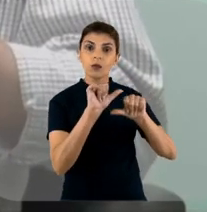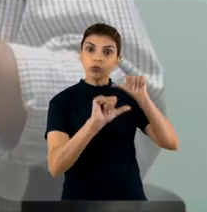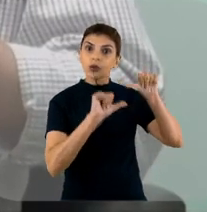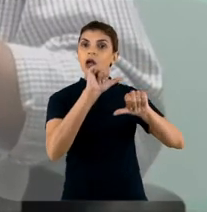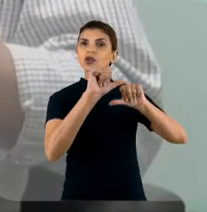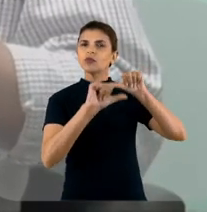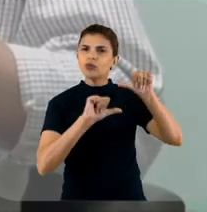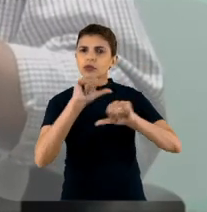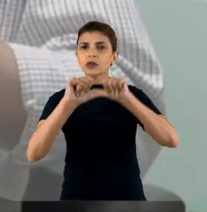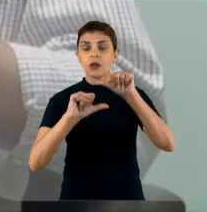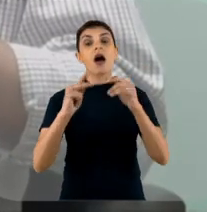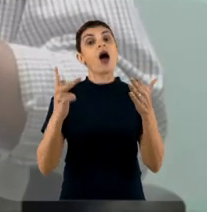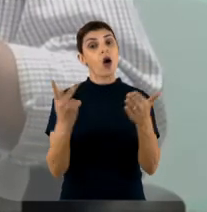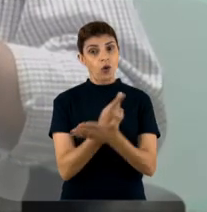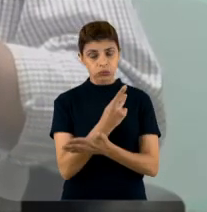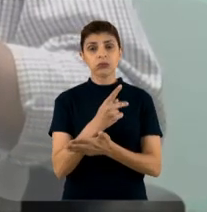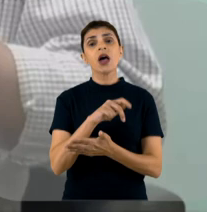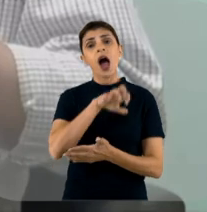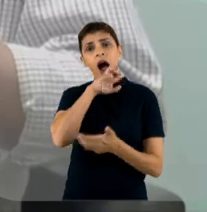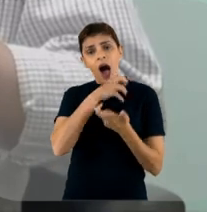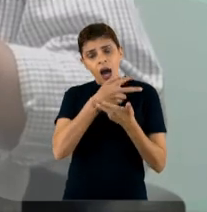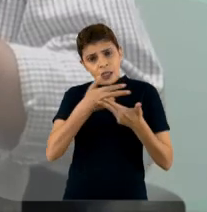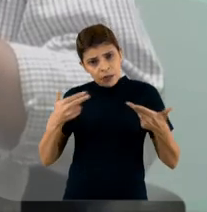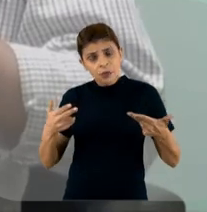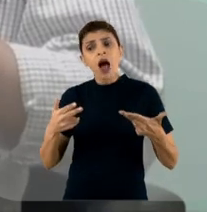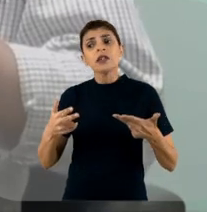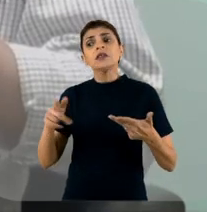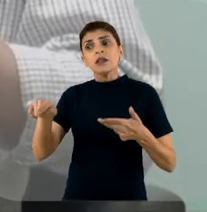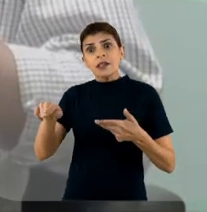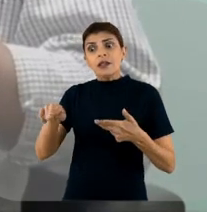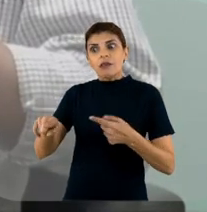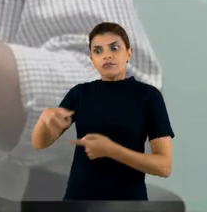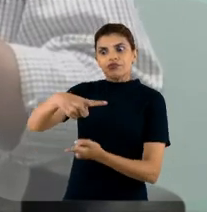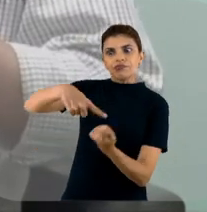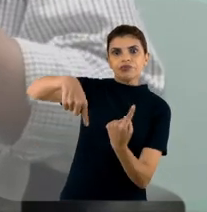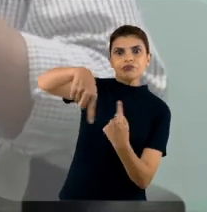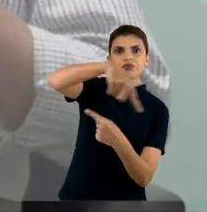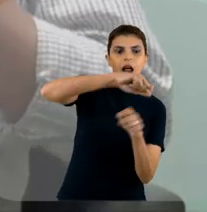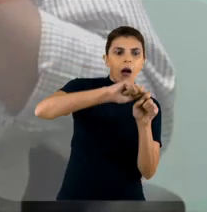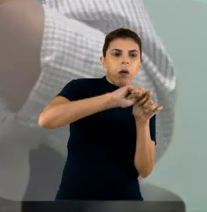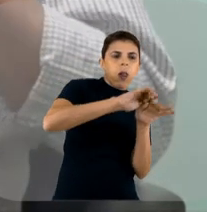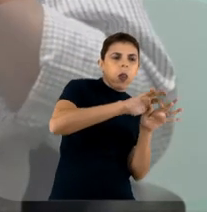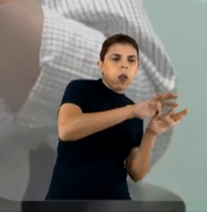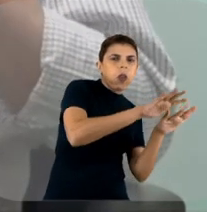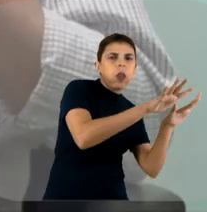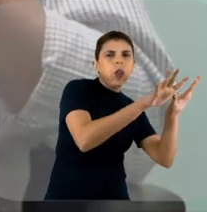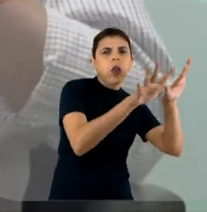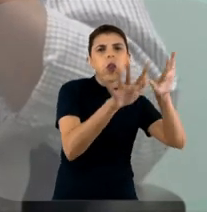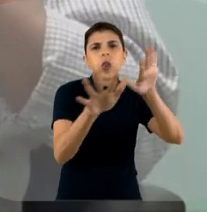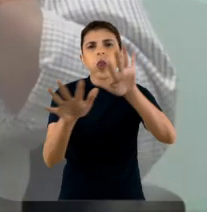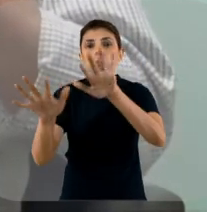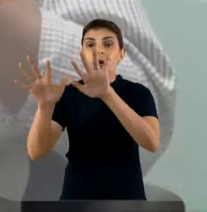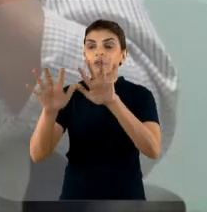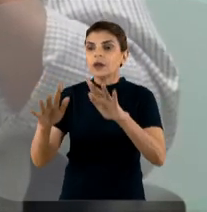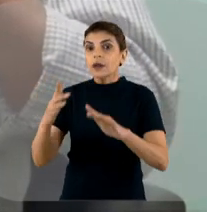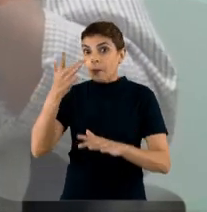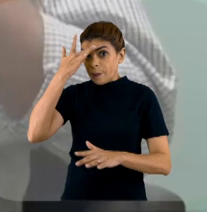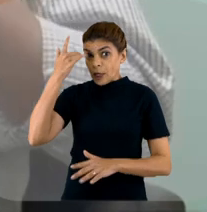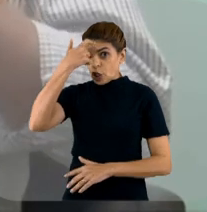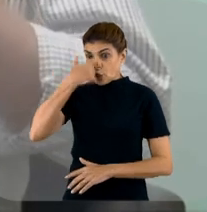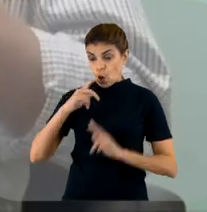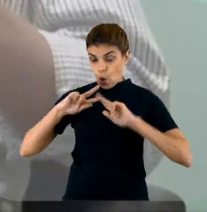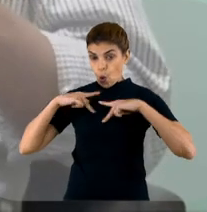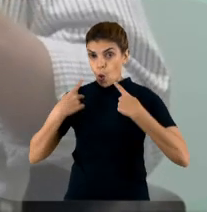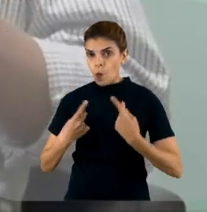geralmente acontecem é nesses outras espécies animais que fazem com que o coronavírus consiga colonizar se aproximar do epitélio